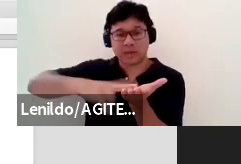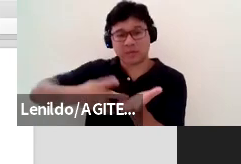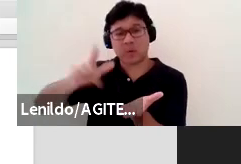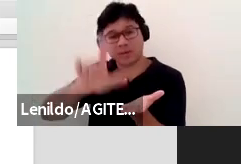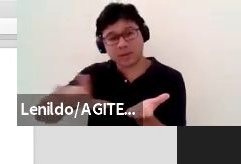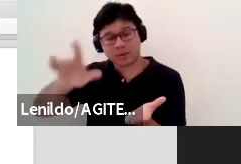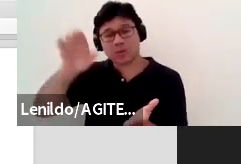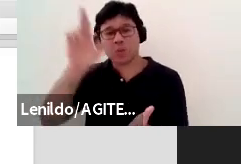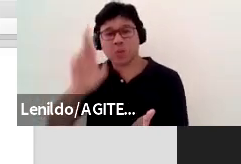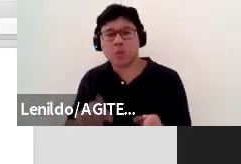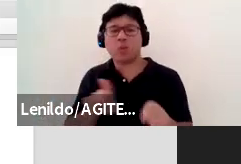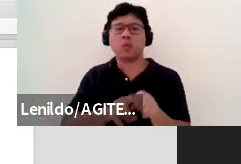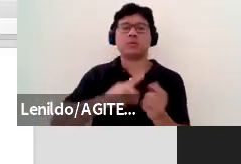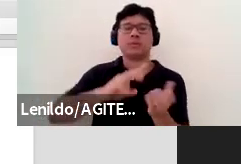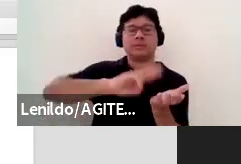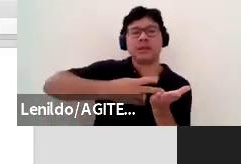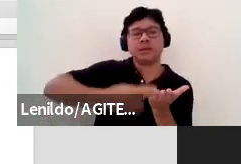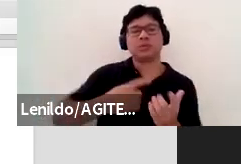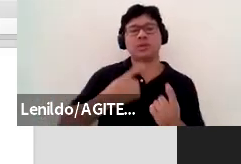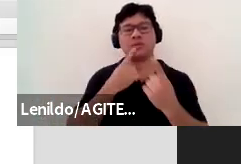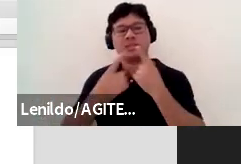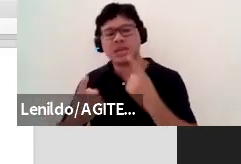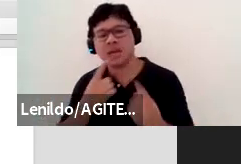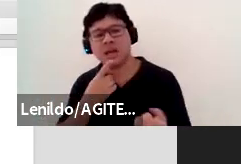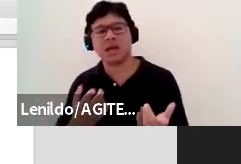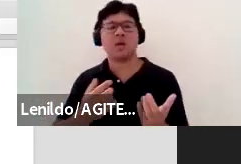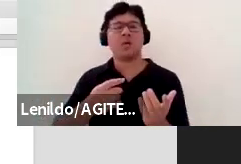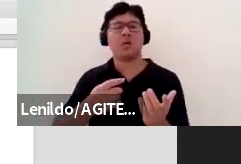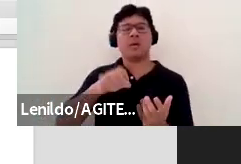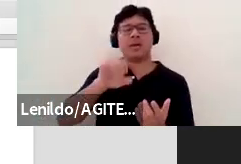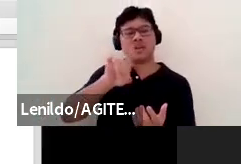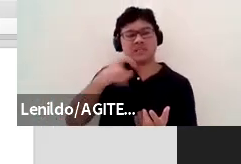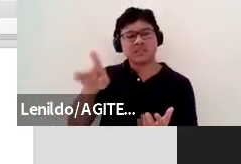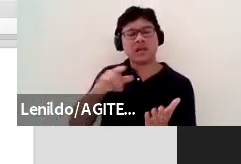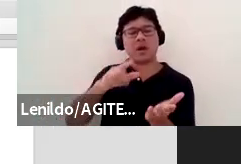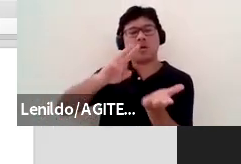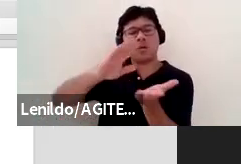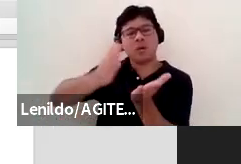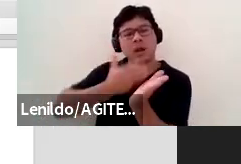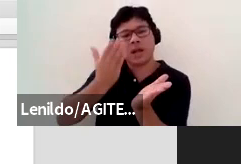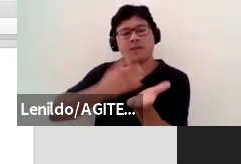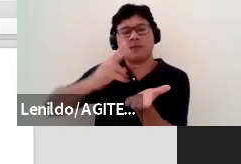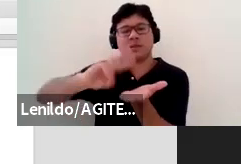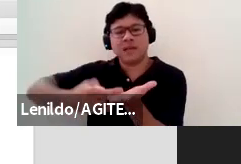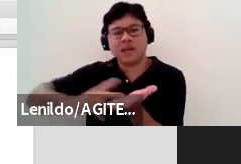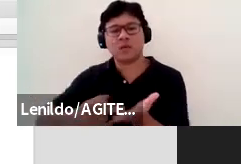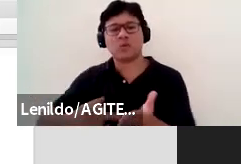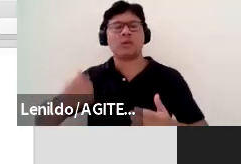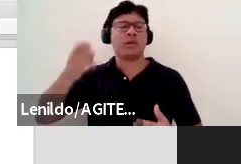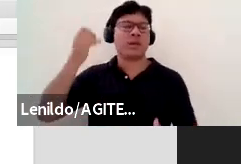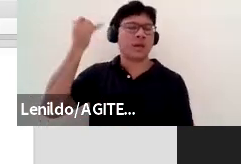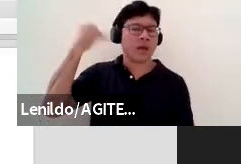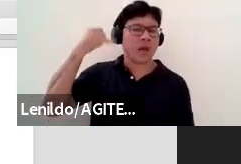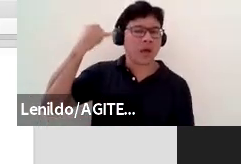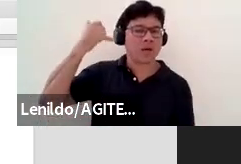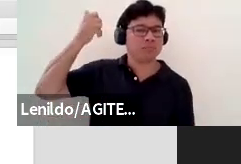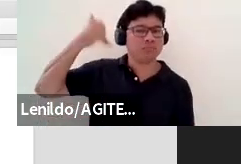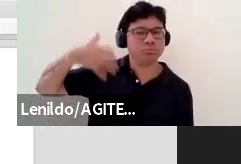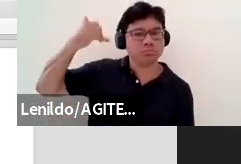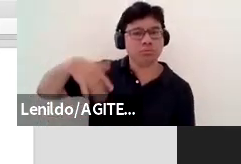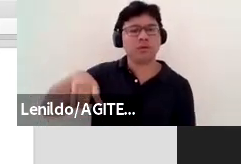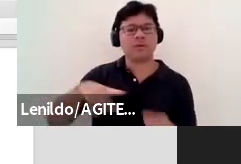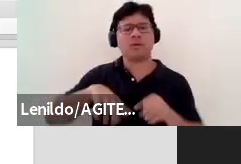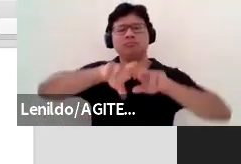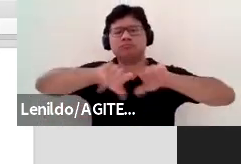tradução para dublagem e legendagem, preparação, edição do livro traduzido, audiodescrição, escrita criativa para tradutores, então a gente